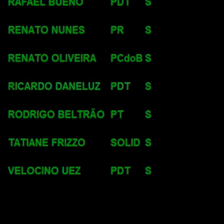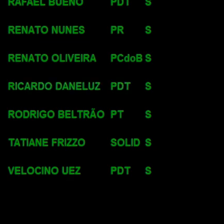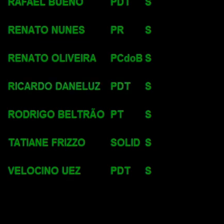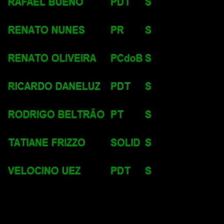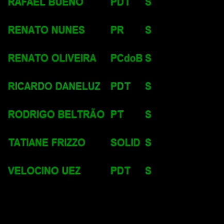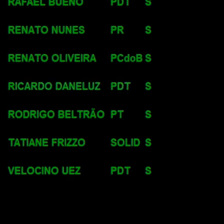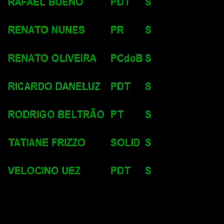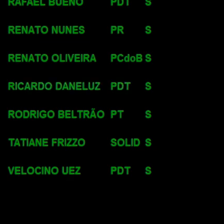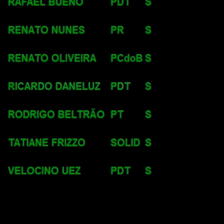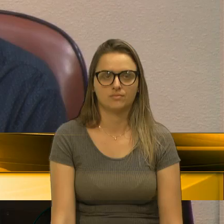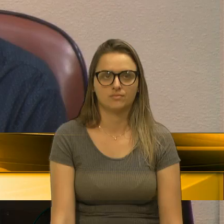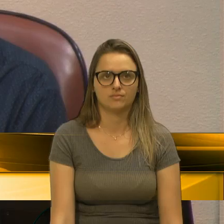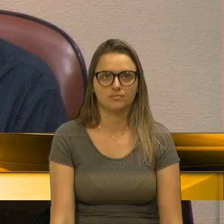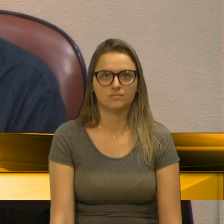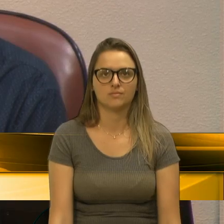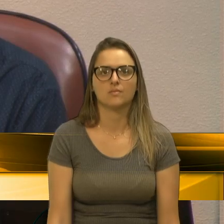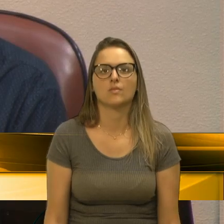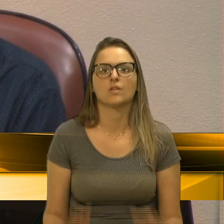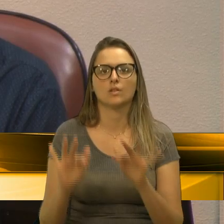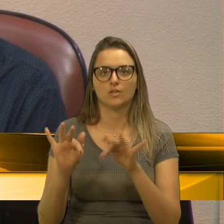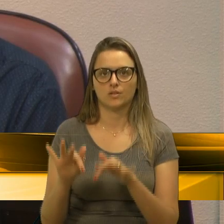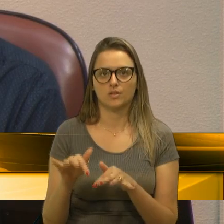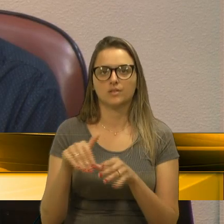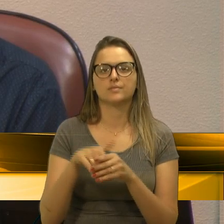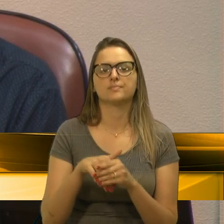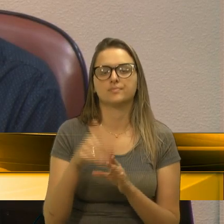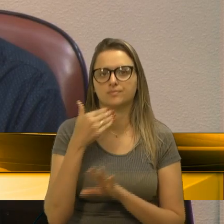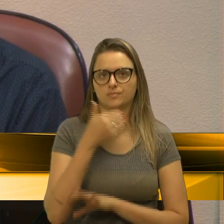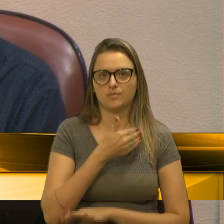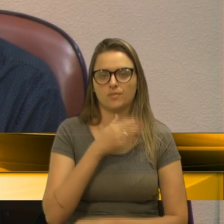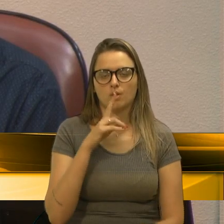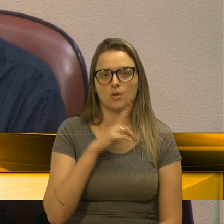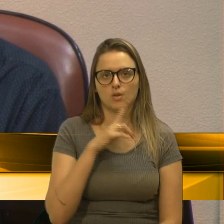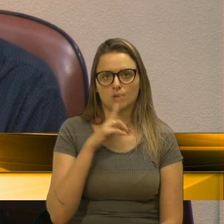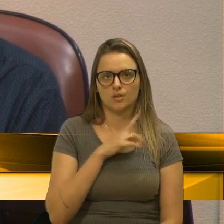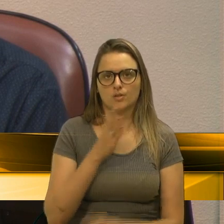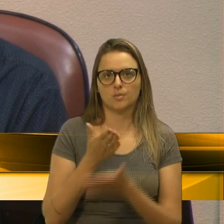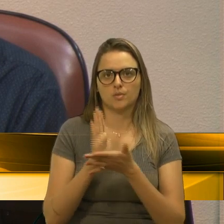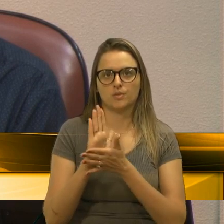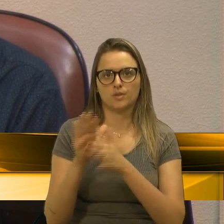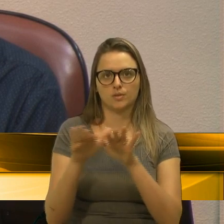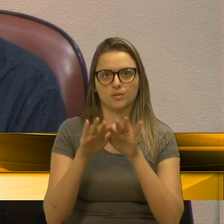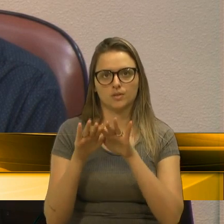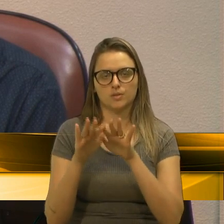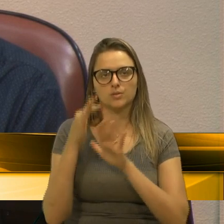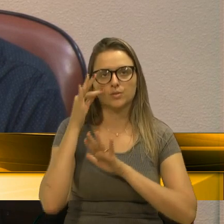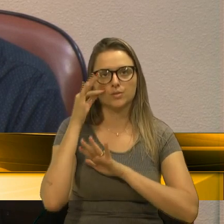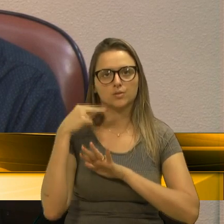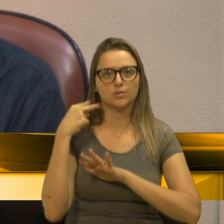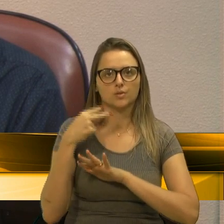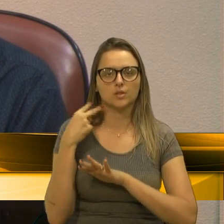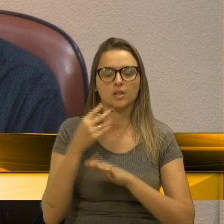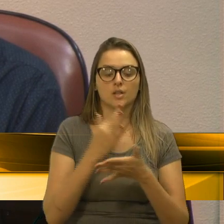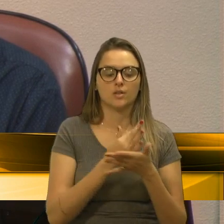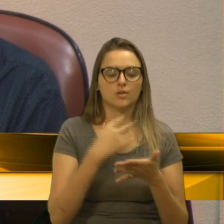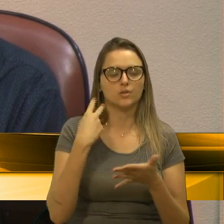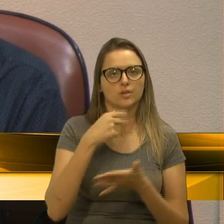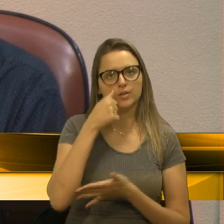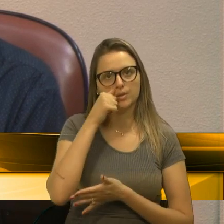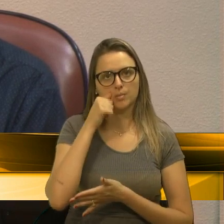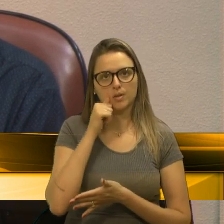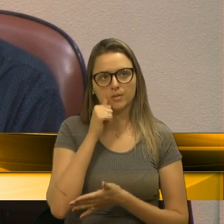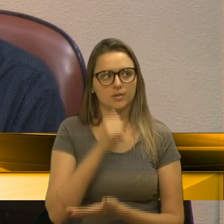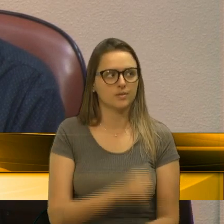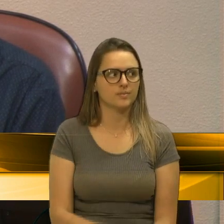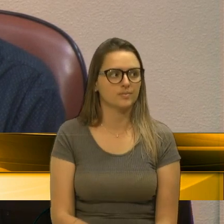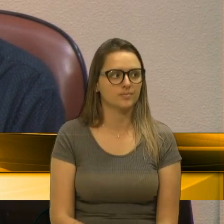Encerrado o registro dos votos, encerrada a votação. O regime de urgência foi aprovado por unanimidade dos vereadores presentes, com a ausência da vereadora Paula